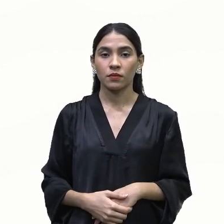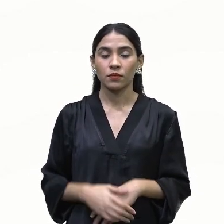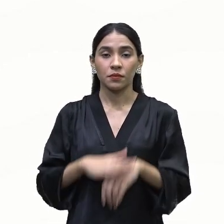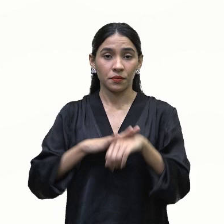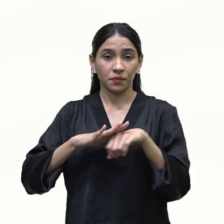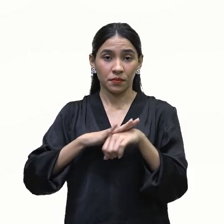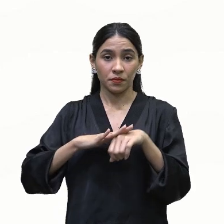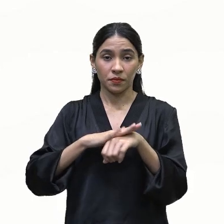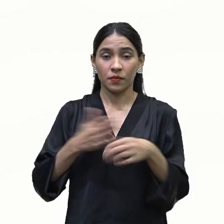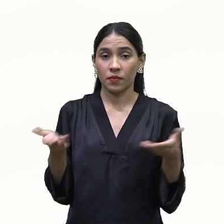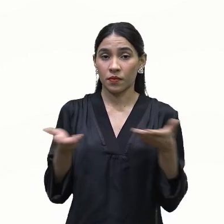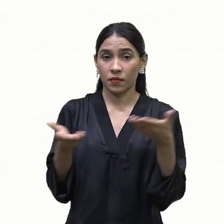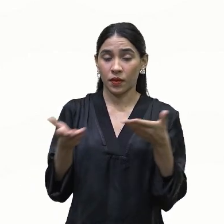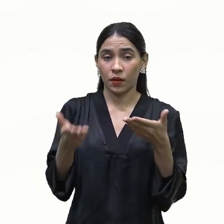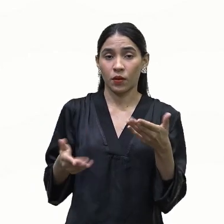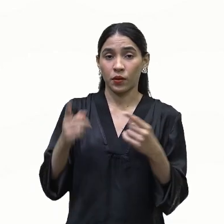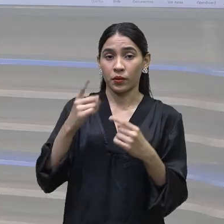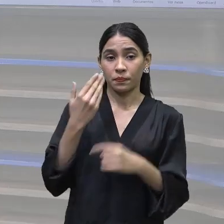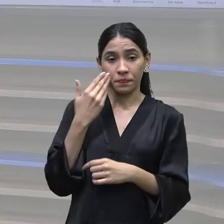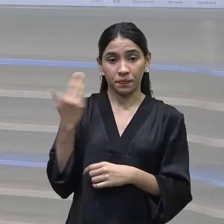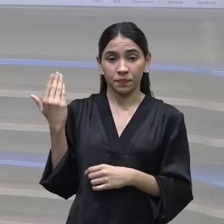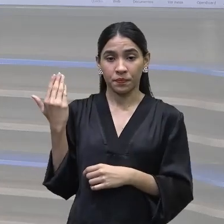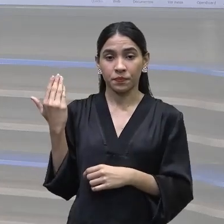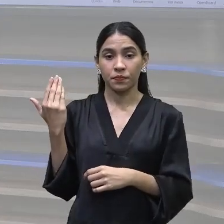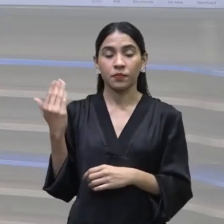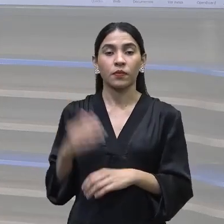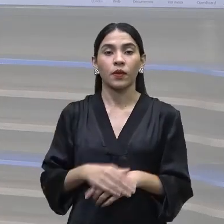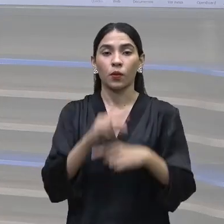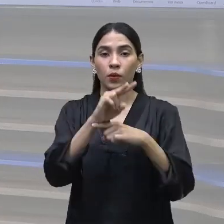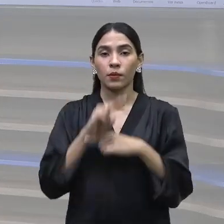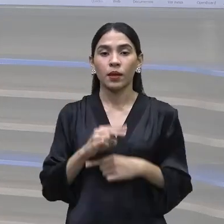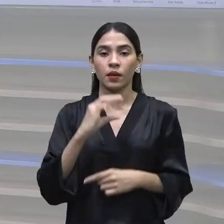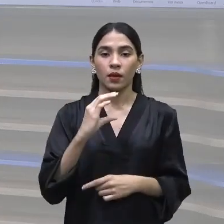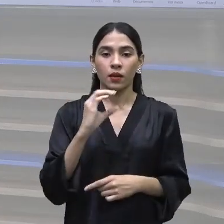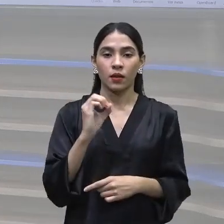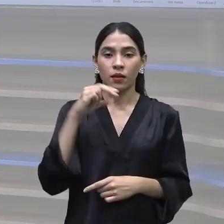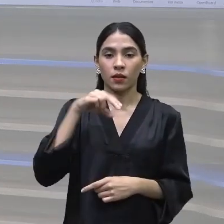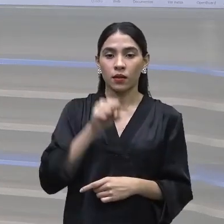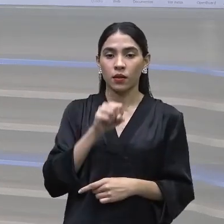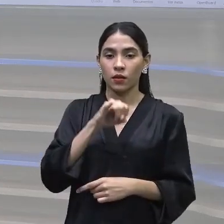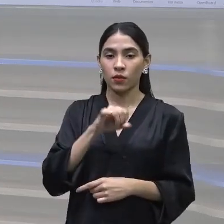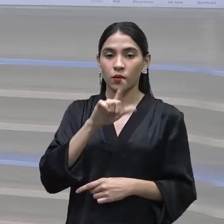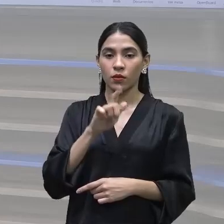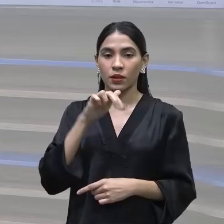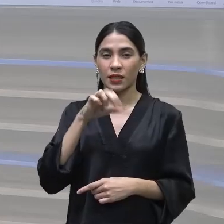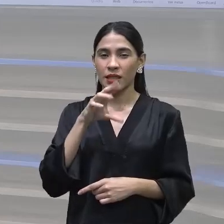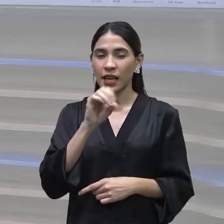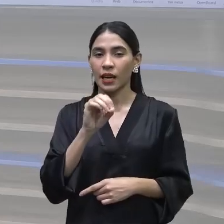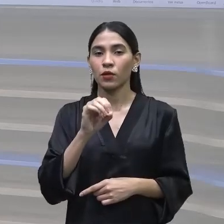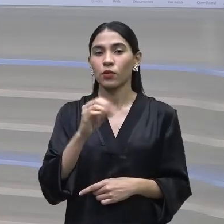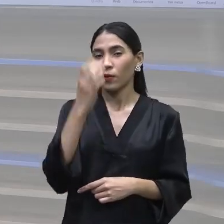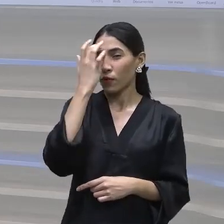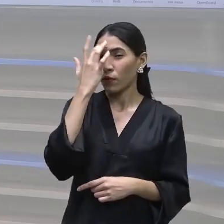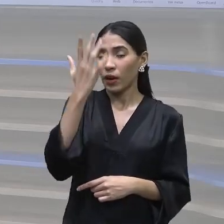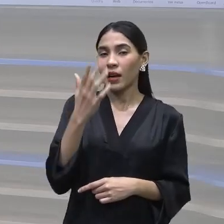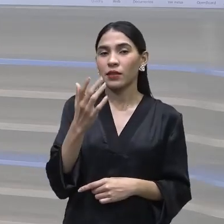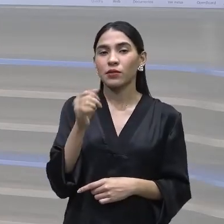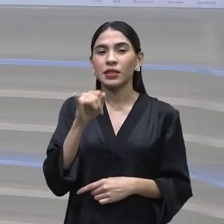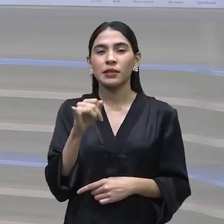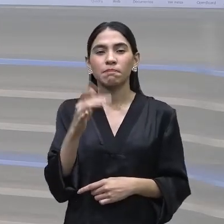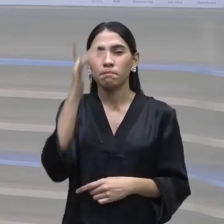pouquinho sobre esse tipo de empréstimo. O empréstimo consignado ele é muito facilitado para quem é funcionário